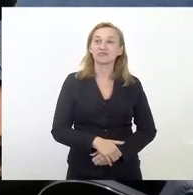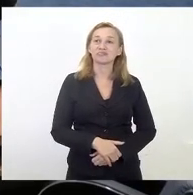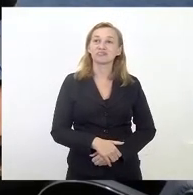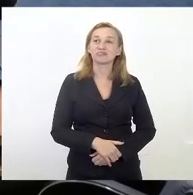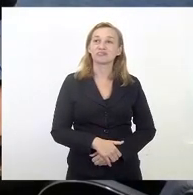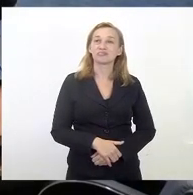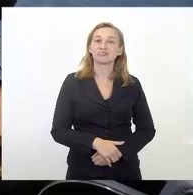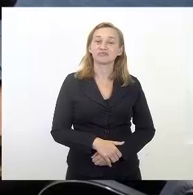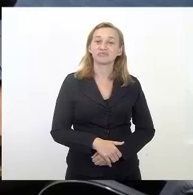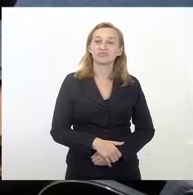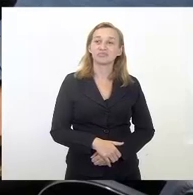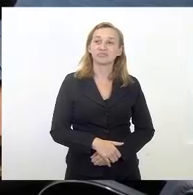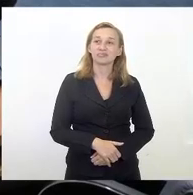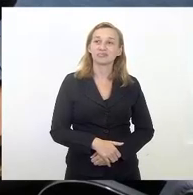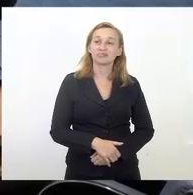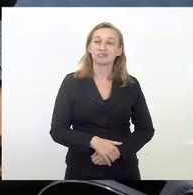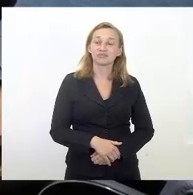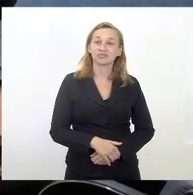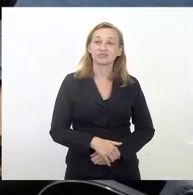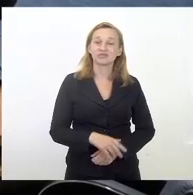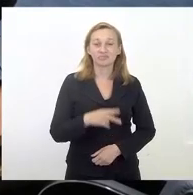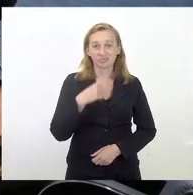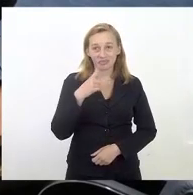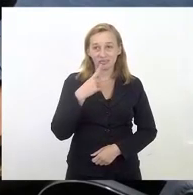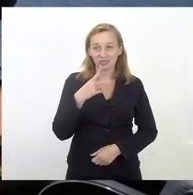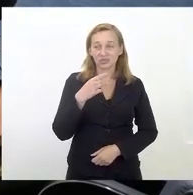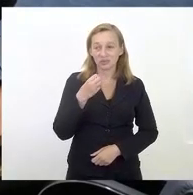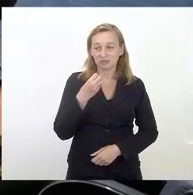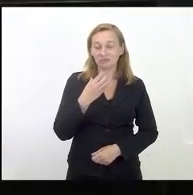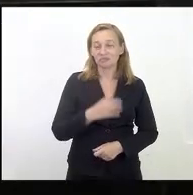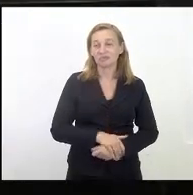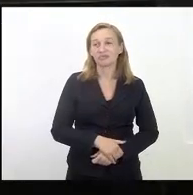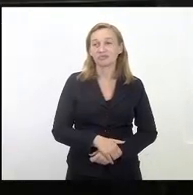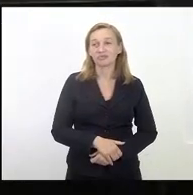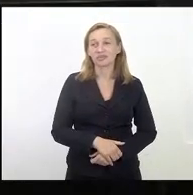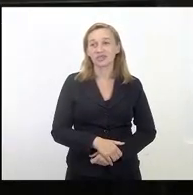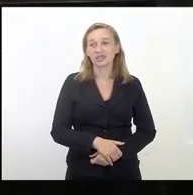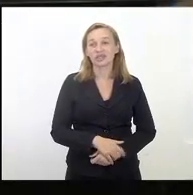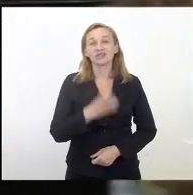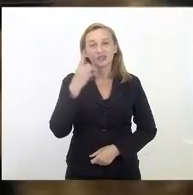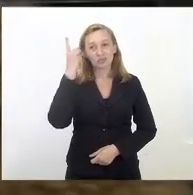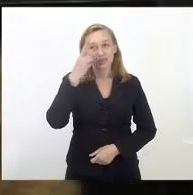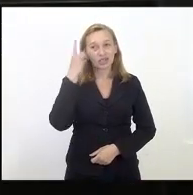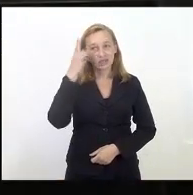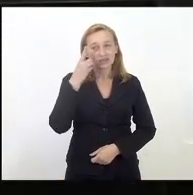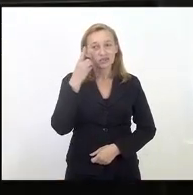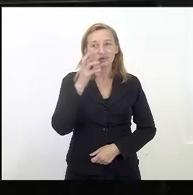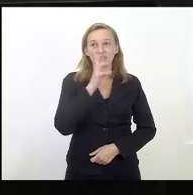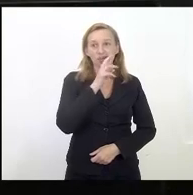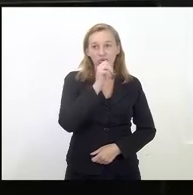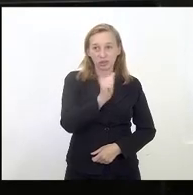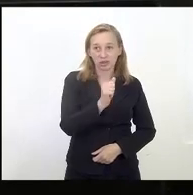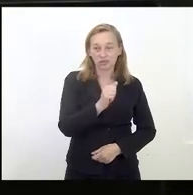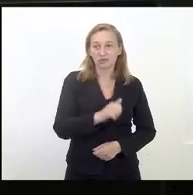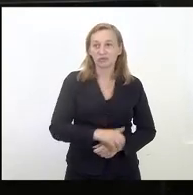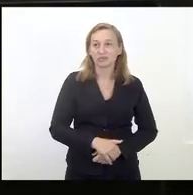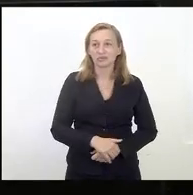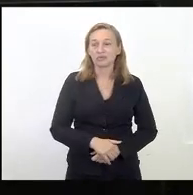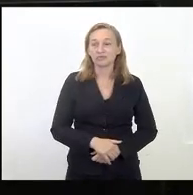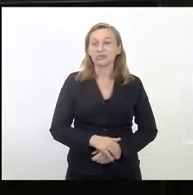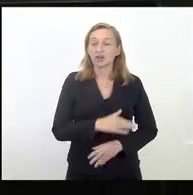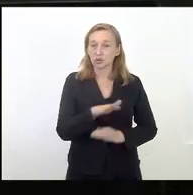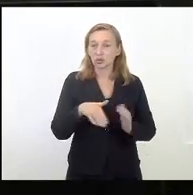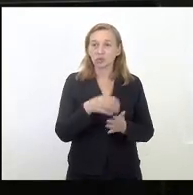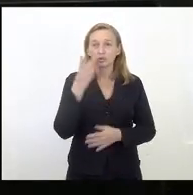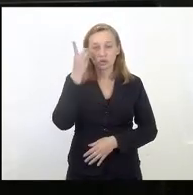intervenção muito dessa e muito tocante Deputado Felipe Rodrigo Amorim de Sá executados